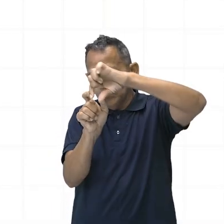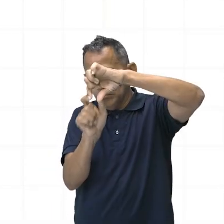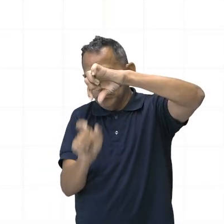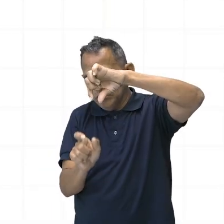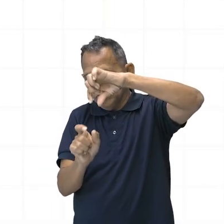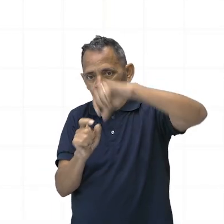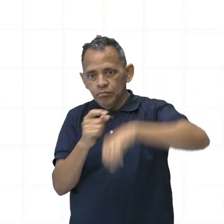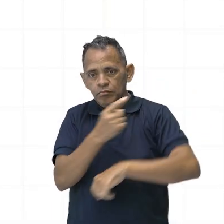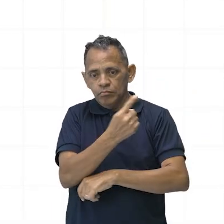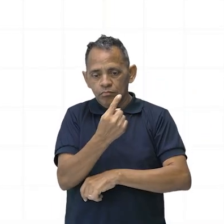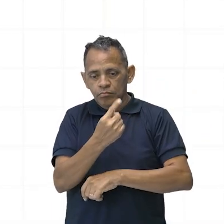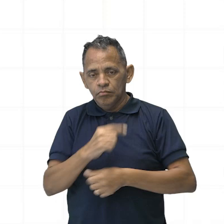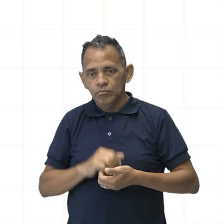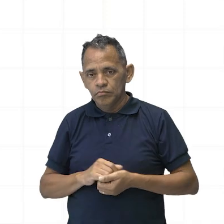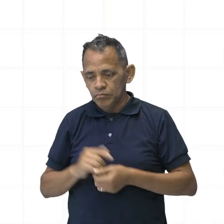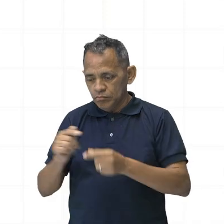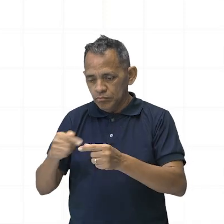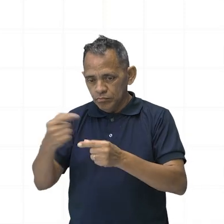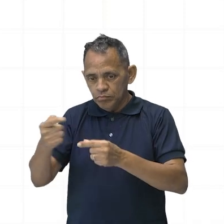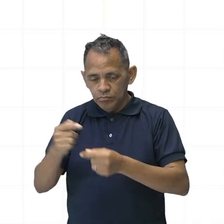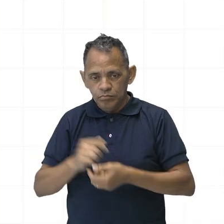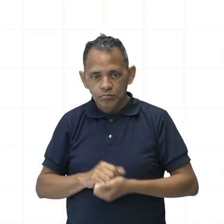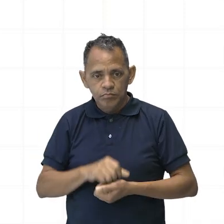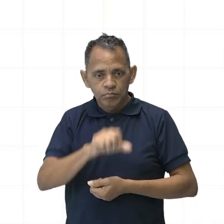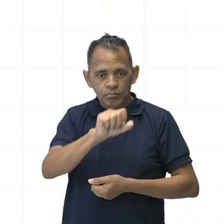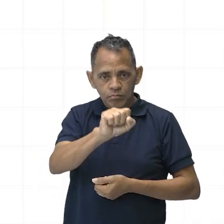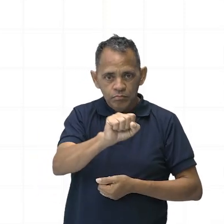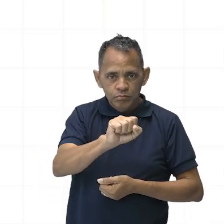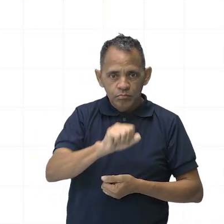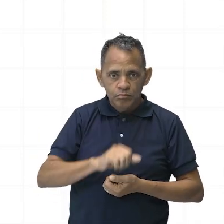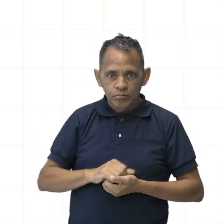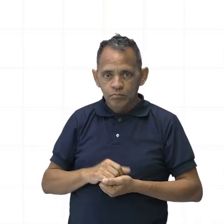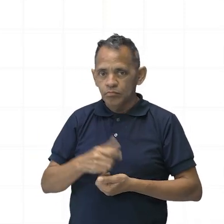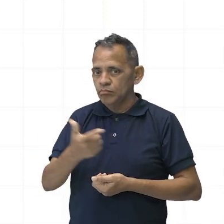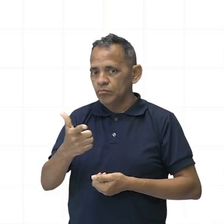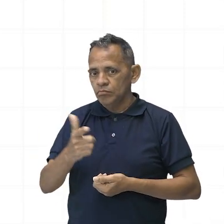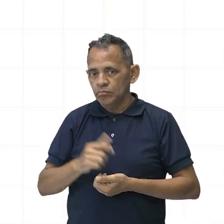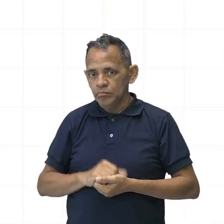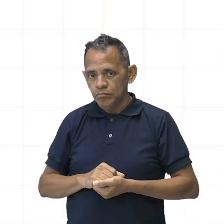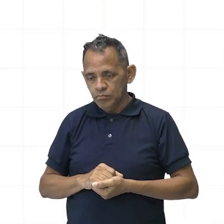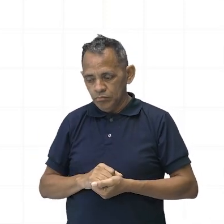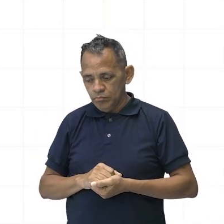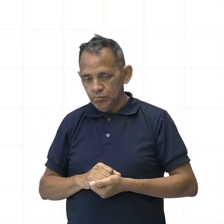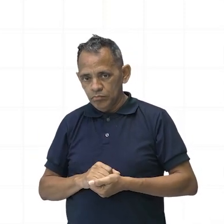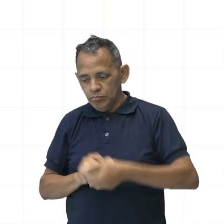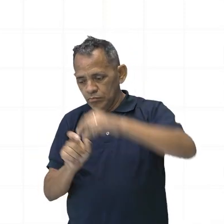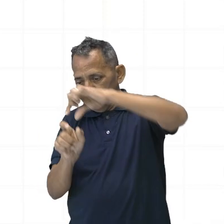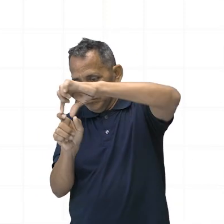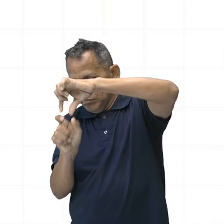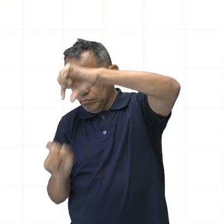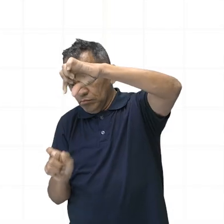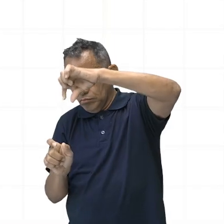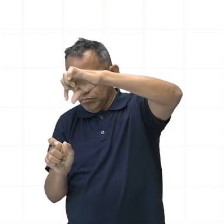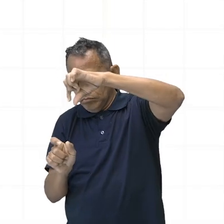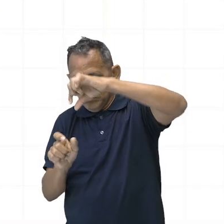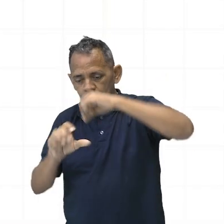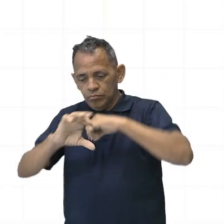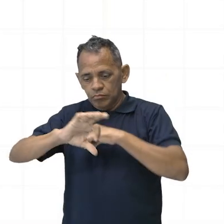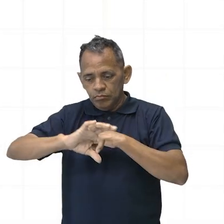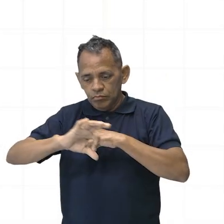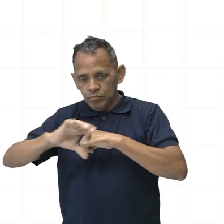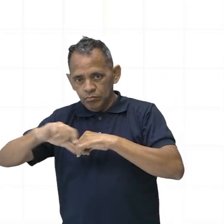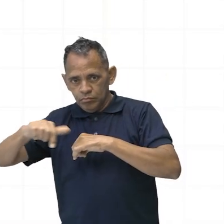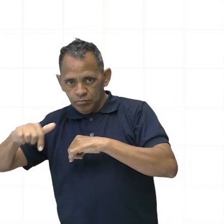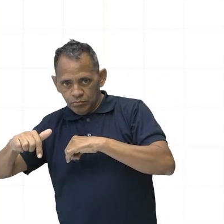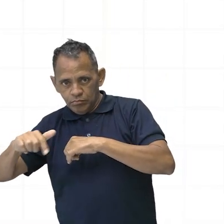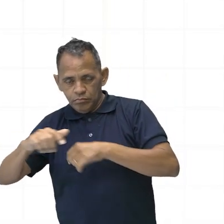A próxima, 8. Ó, o 8 eu não tenho, então vou botar bem aqui entre o 9 e o 7. Então,